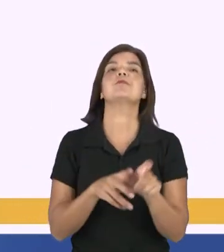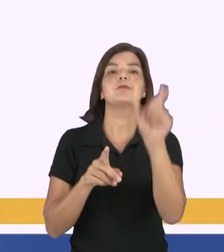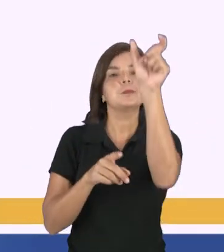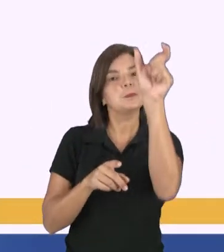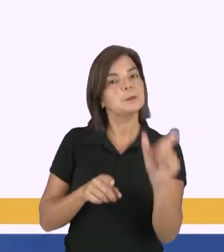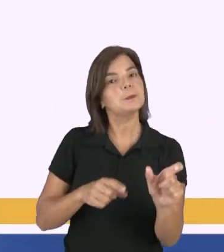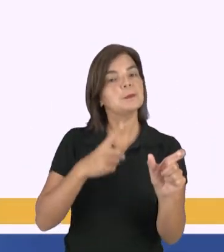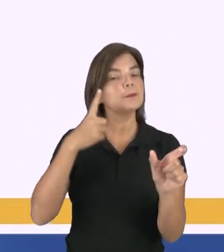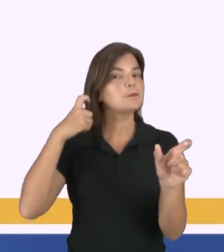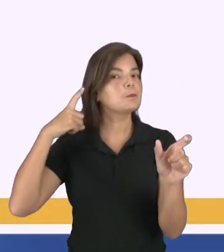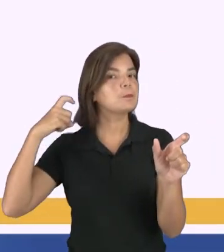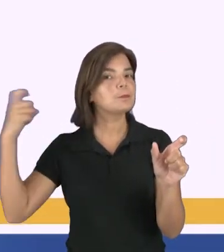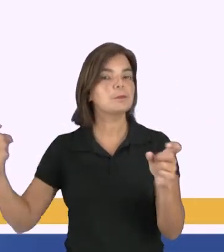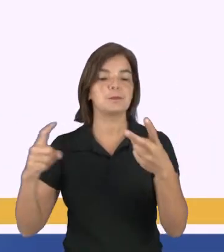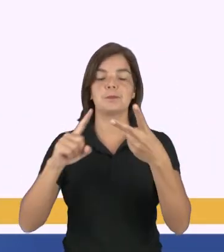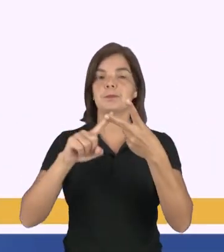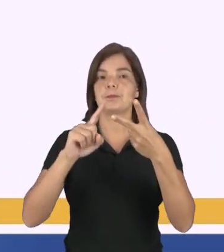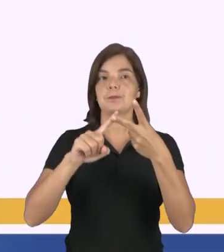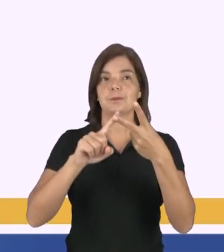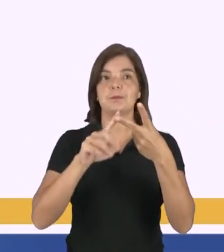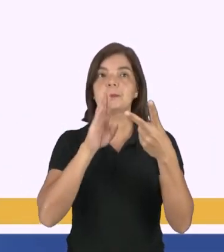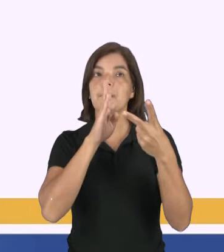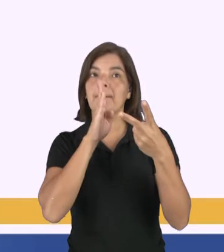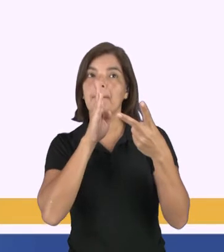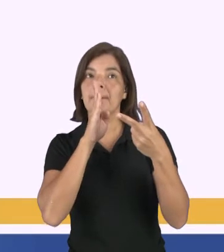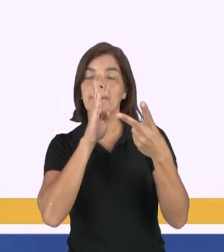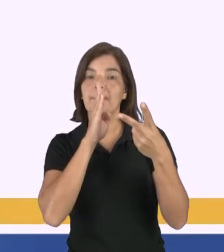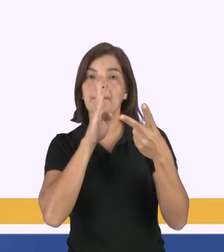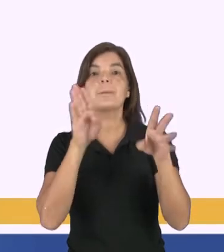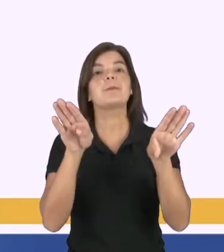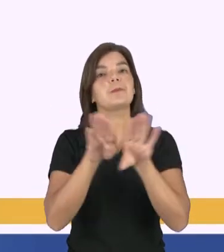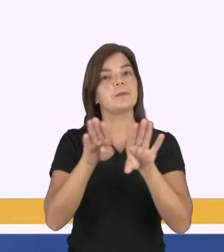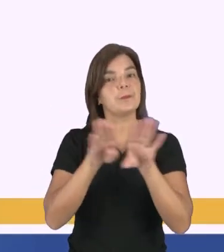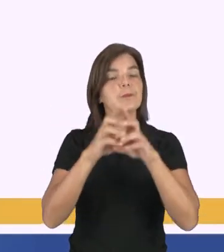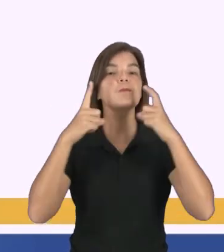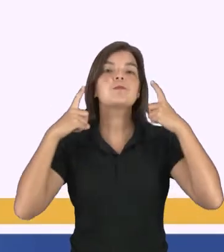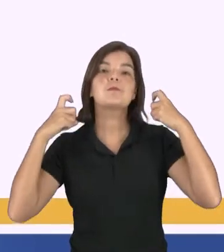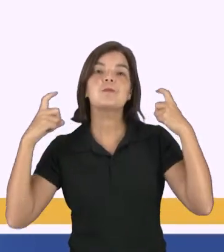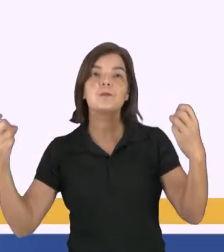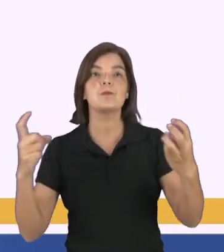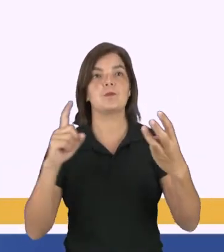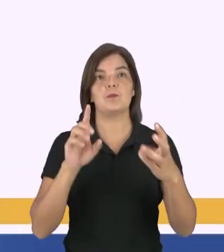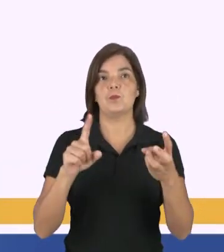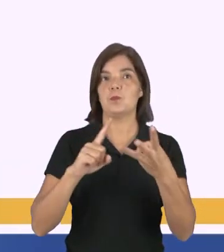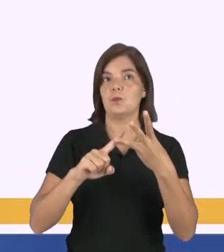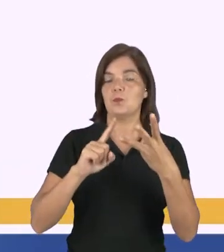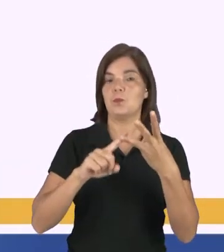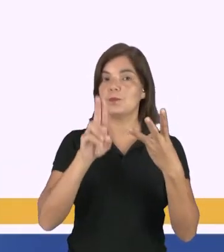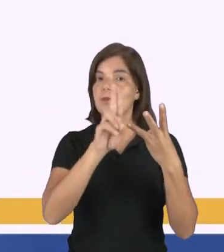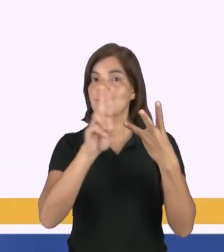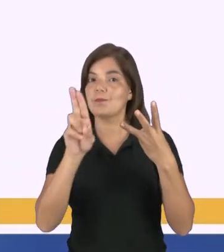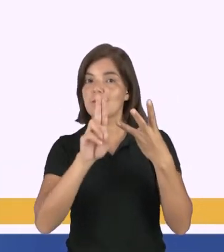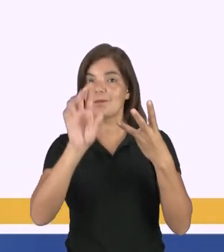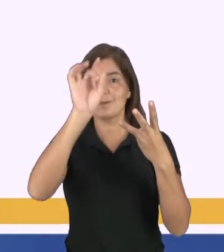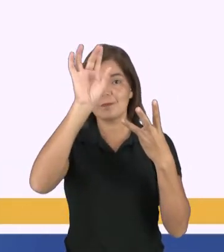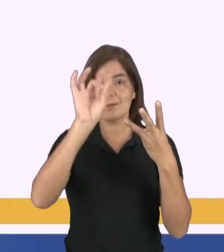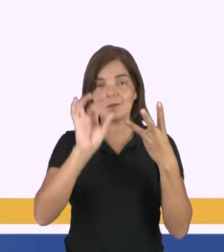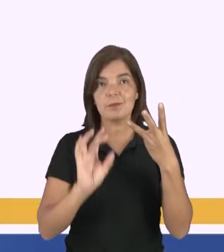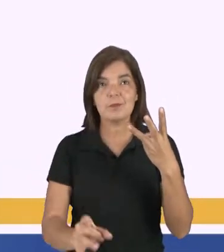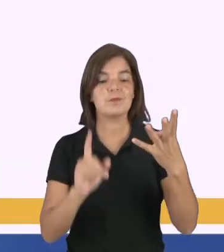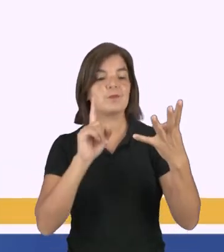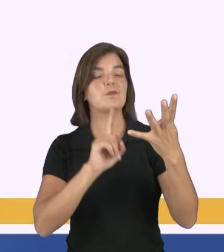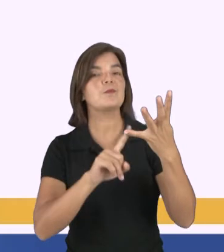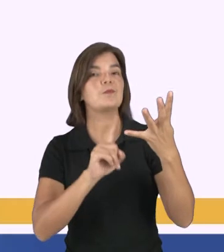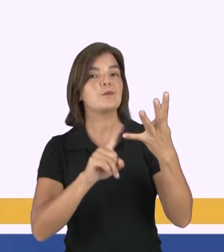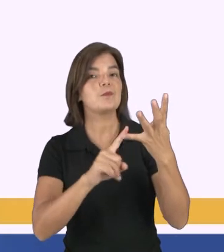têm as figuras de som na segunda as figuras de silêncio o que corresponde adição a que eu o nome dessas